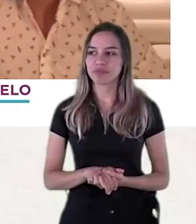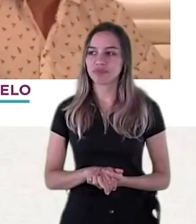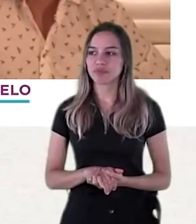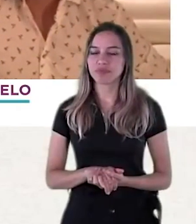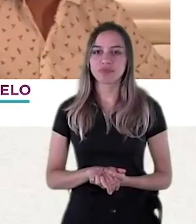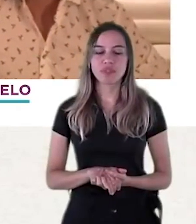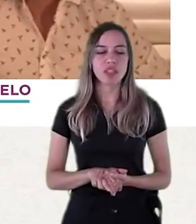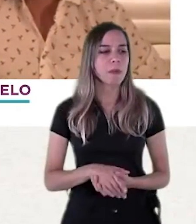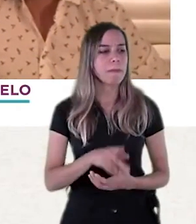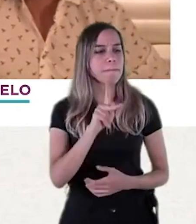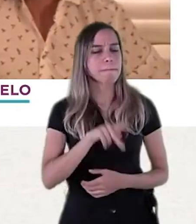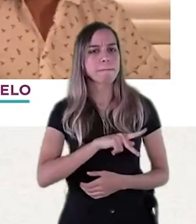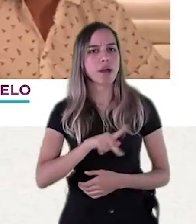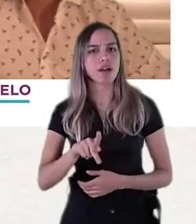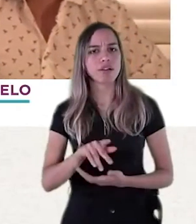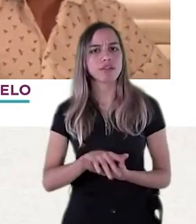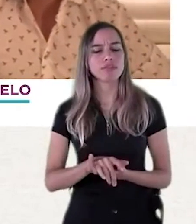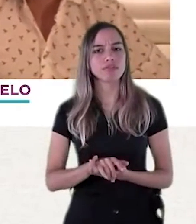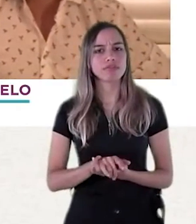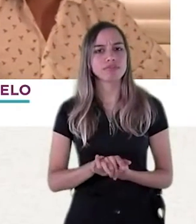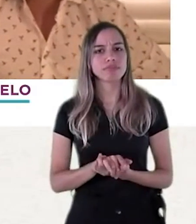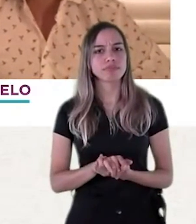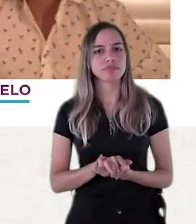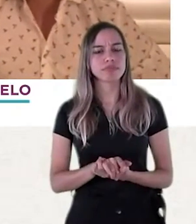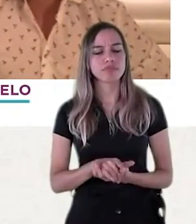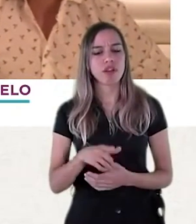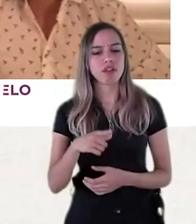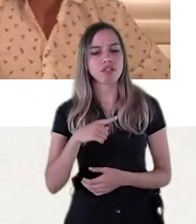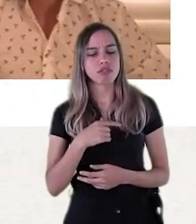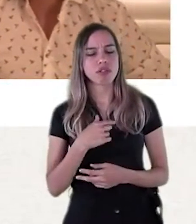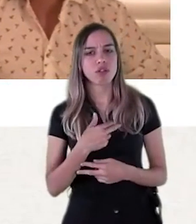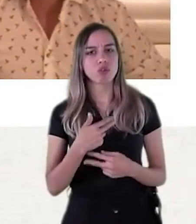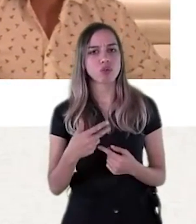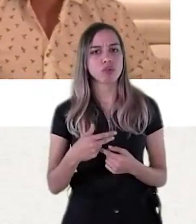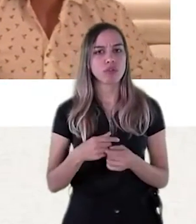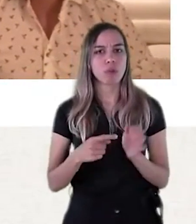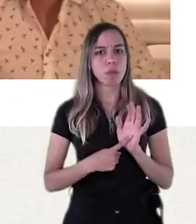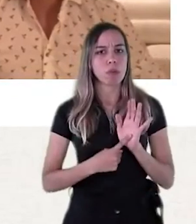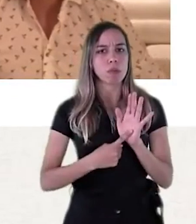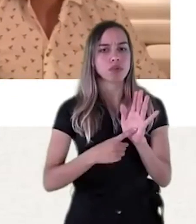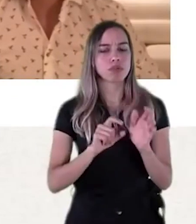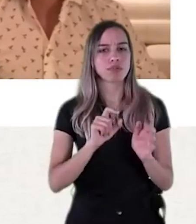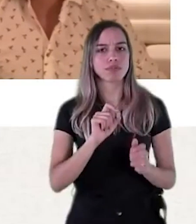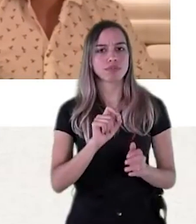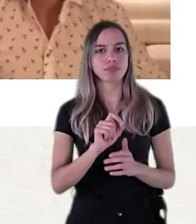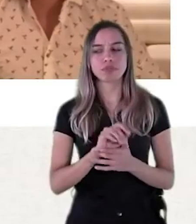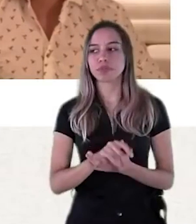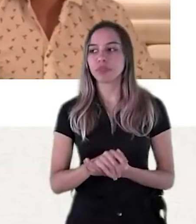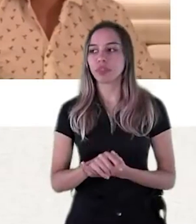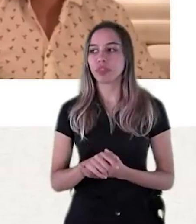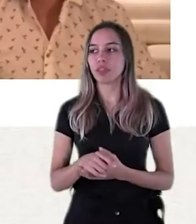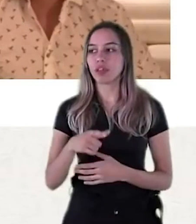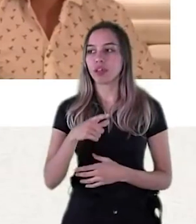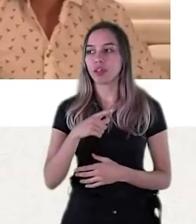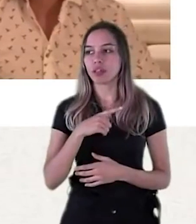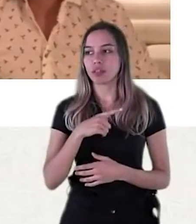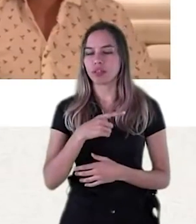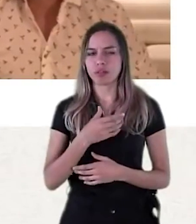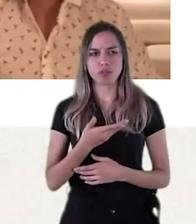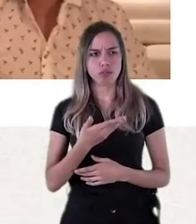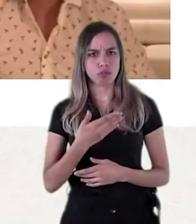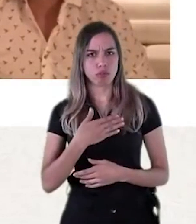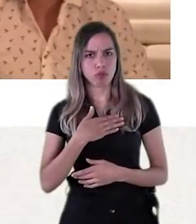Padre Fábio, temos aí uma coisinha para mostrar. O que aconteceu, gente? Vocês querem colocar no ar